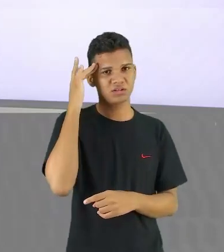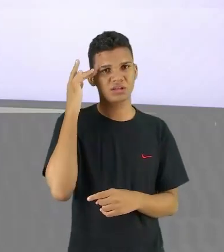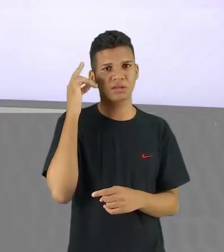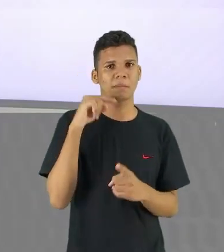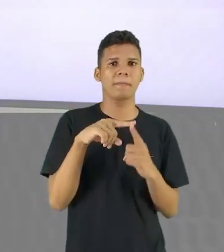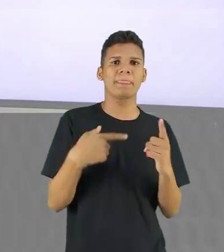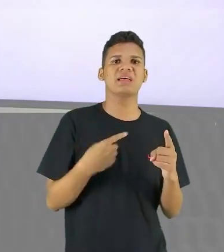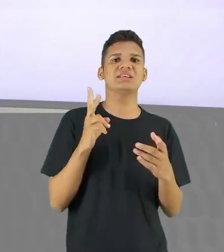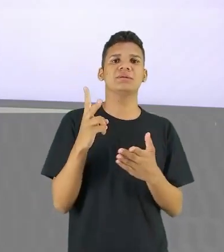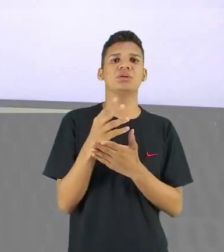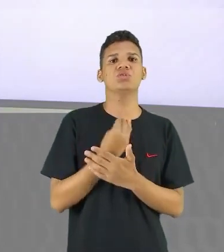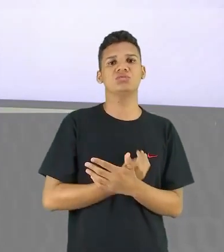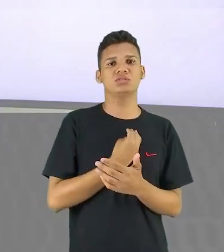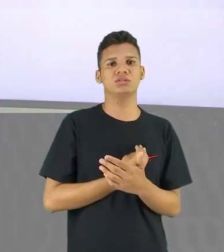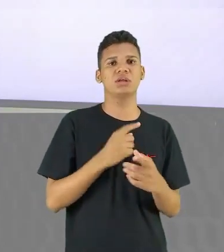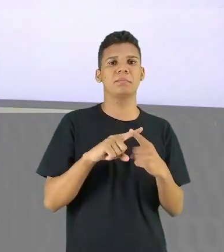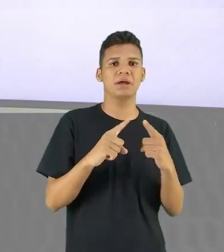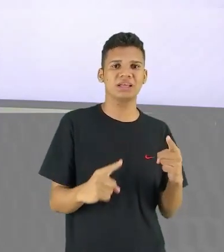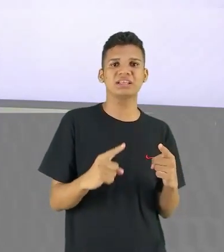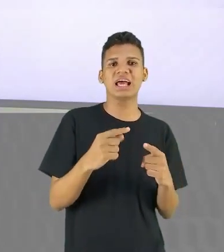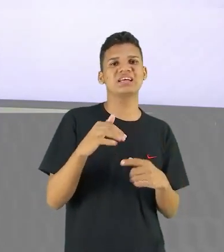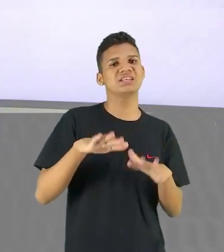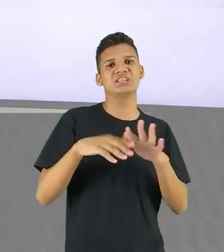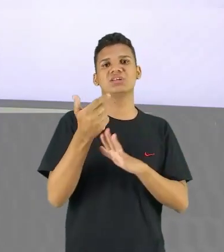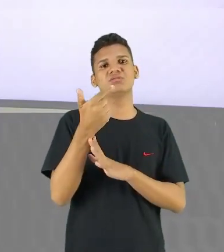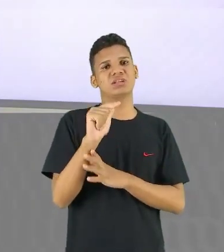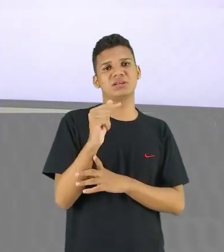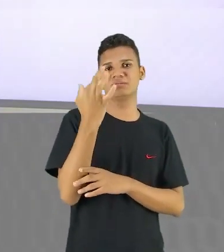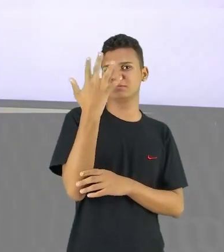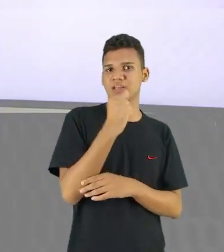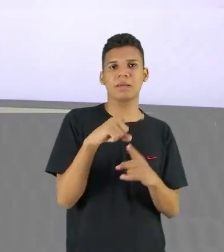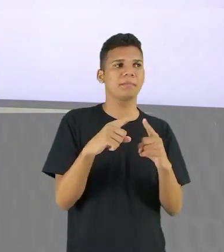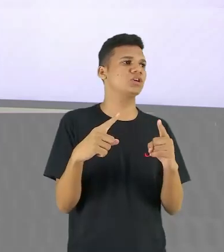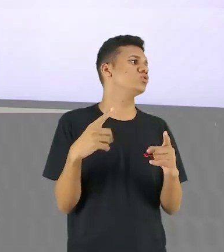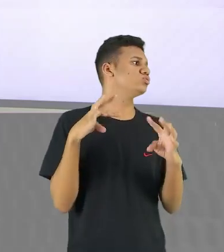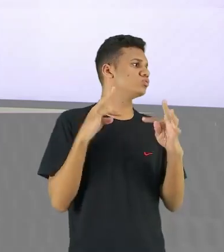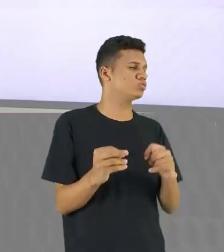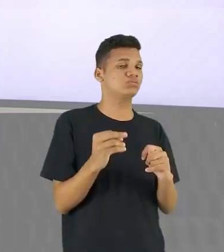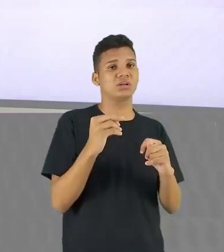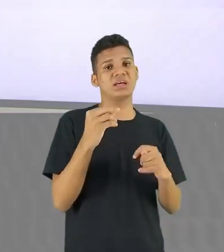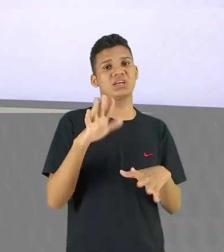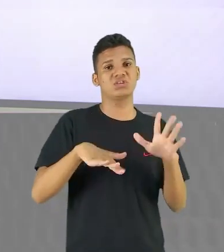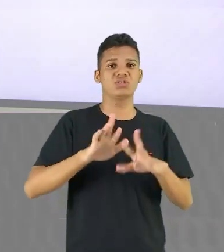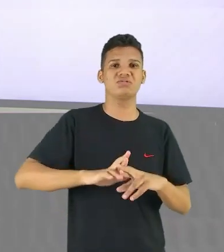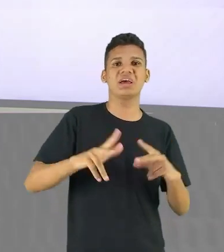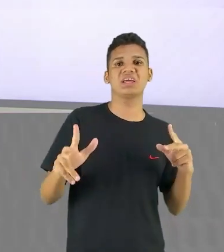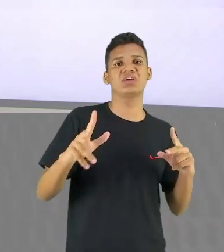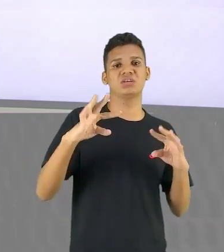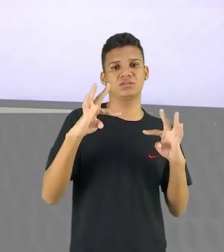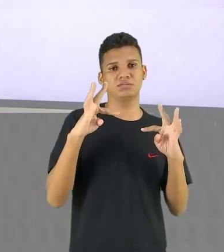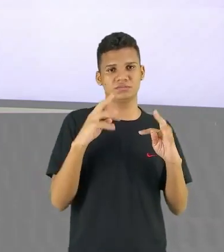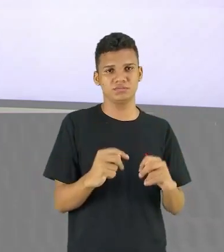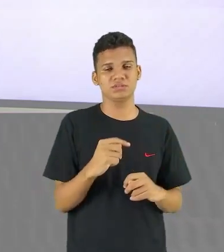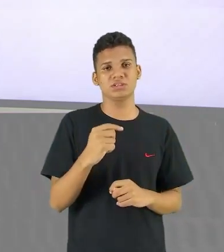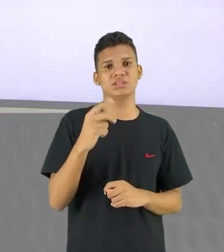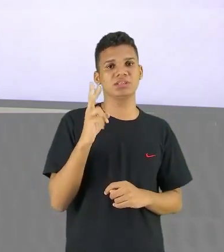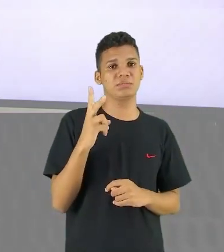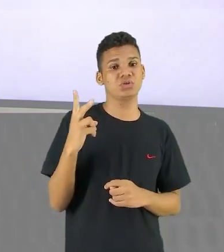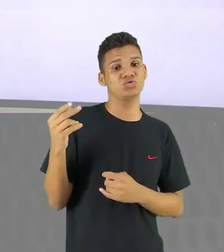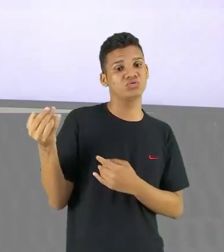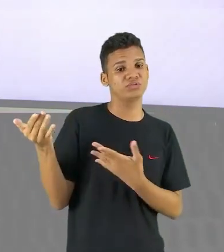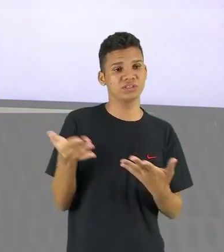ele convive é que não tem essa beleza. Então, tudo vai variar de acordo com a perspectiva do